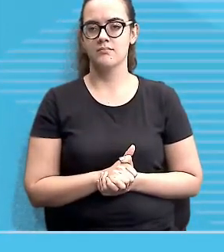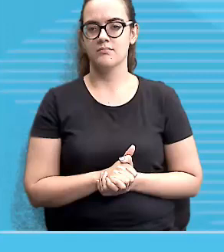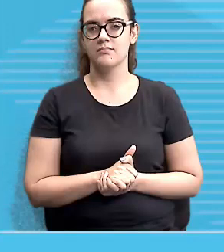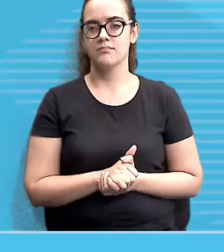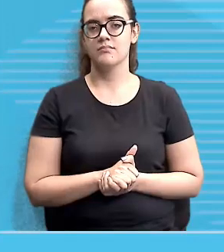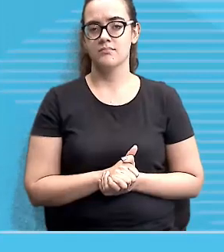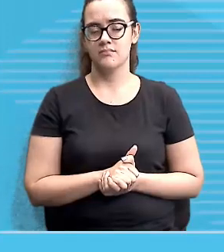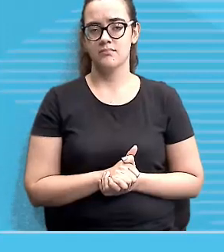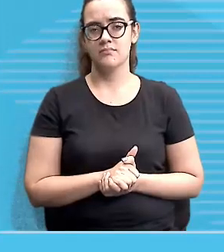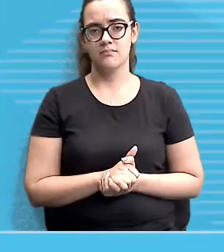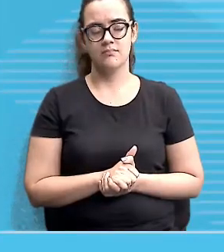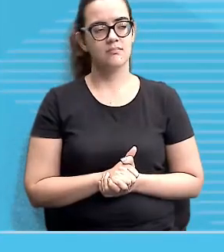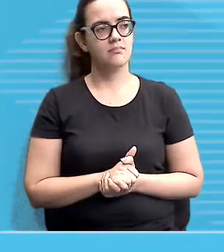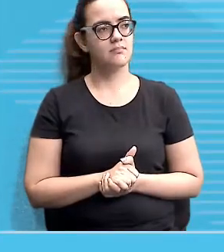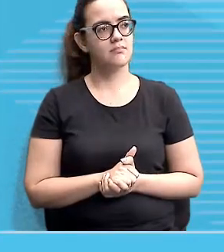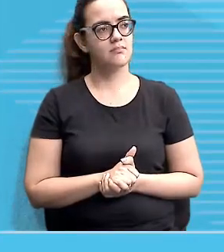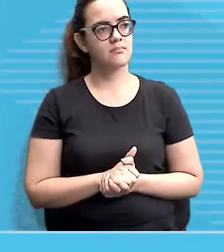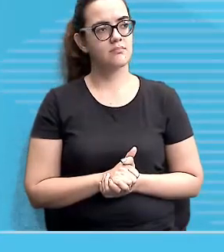Oi galerinha